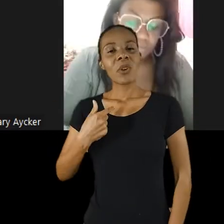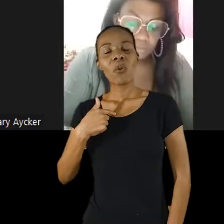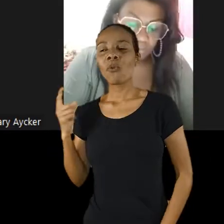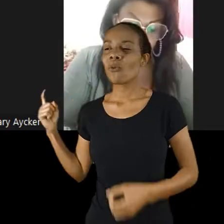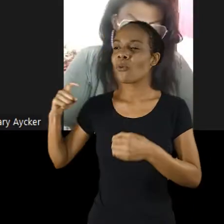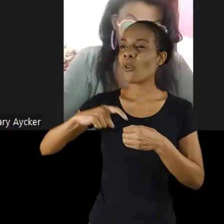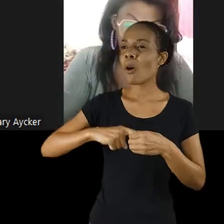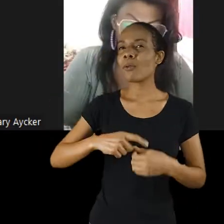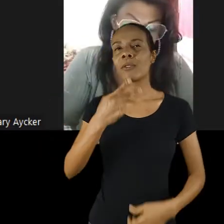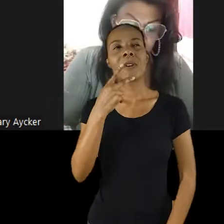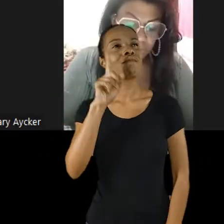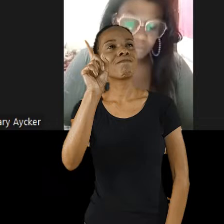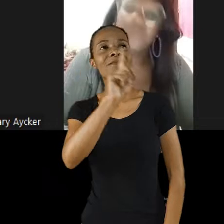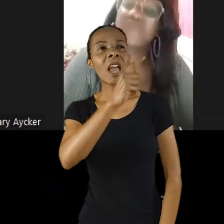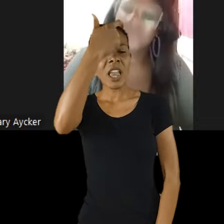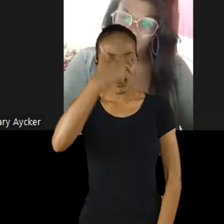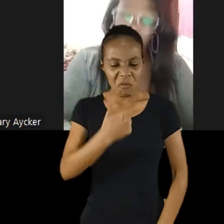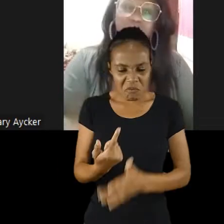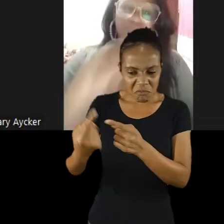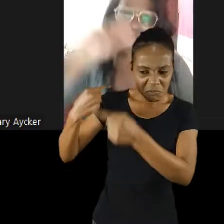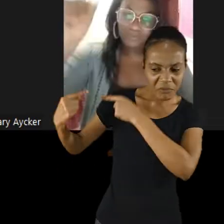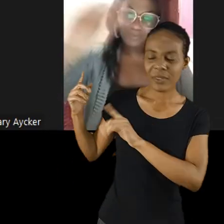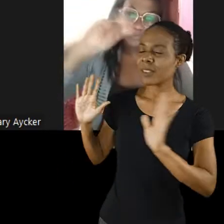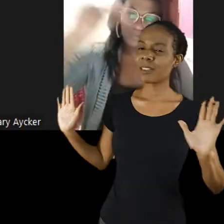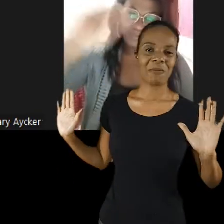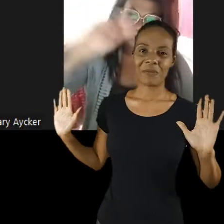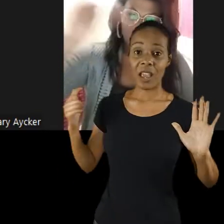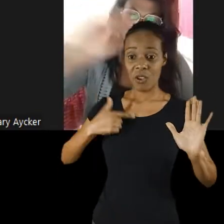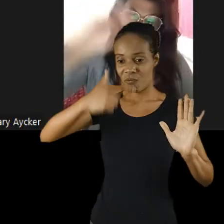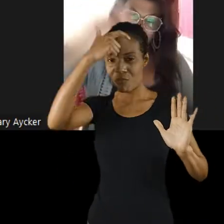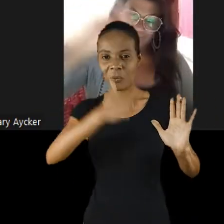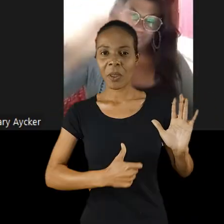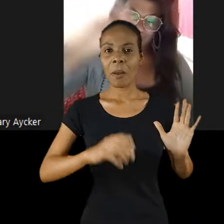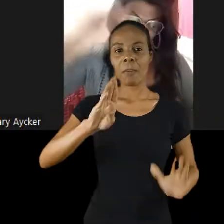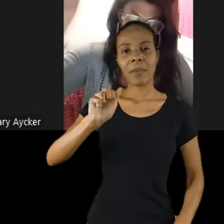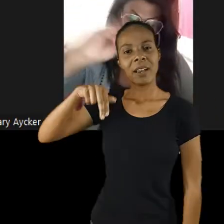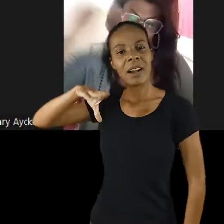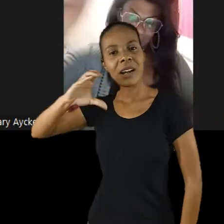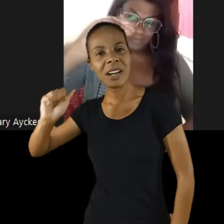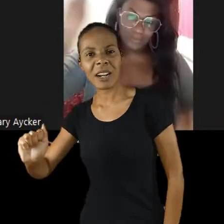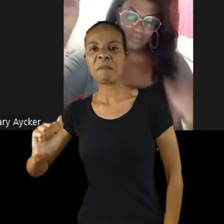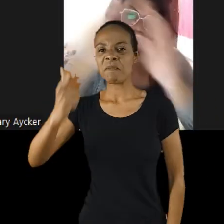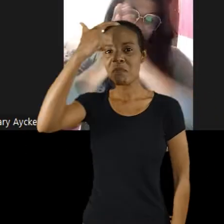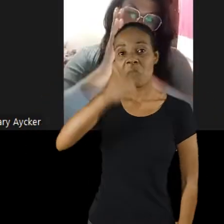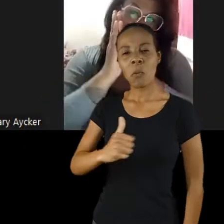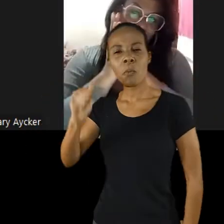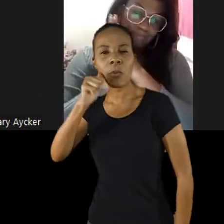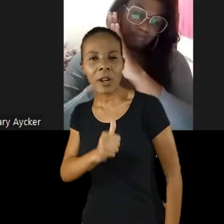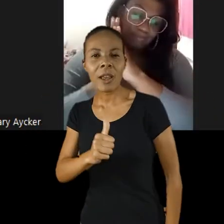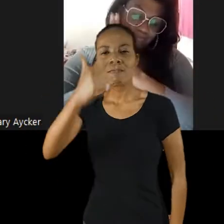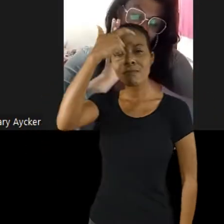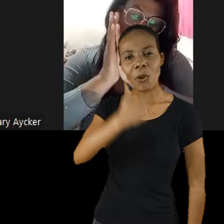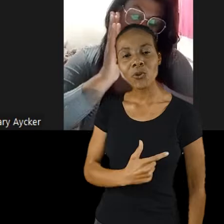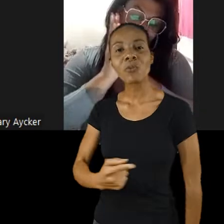pessoa. Eu sou Bianca Manicongo Mendes Moreira. Eu sou uma mulher, eu sou uma travesti. Eu sou uma travesti. Eu sou